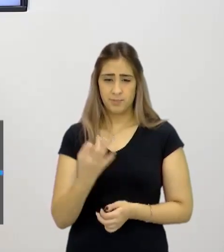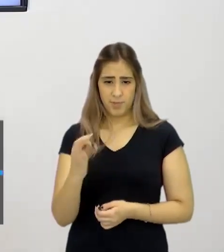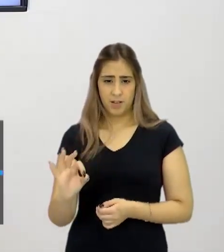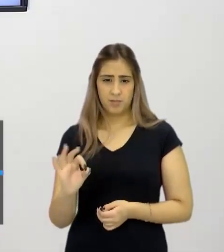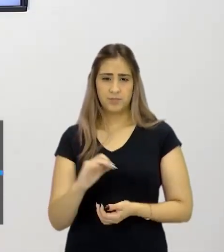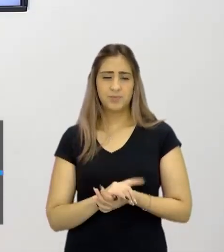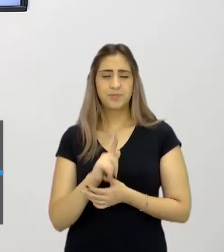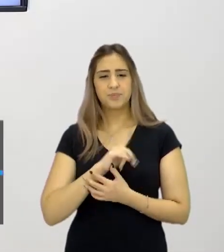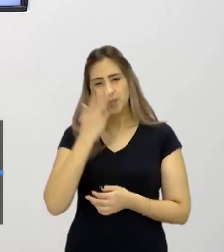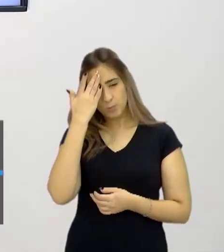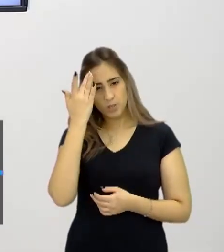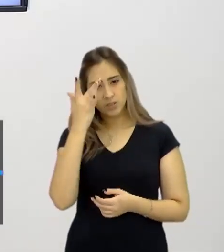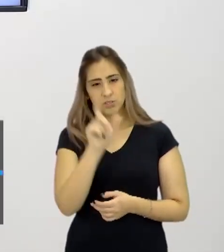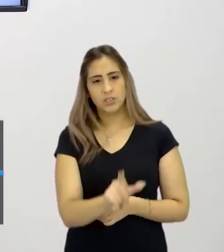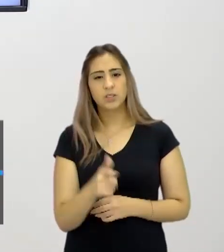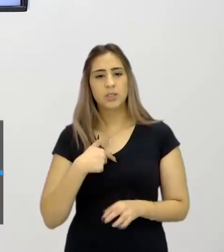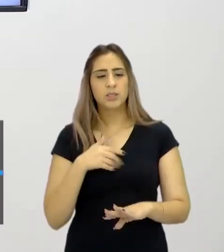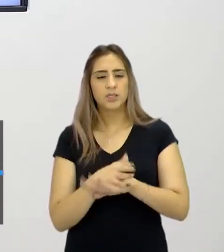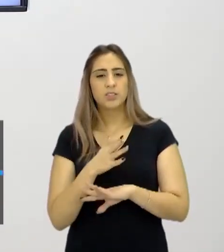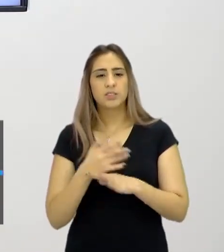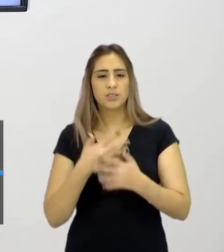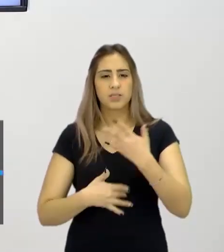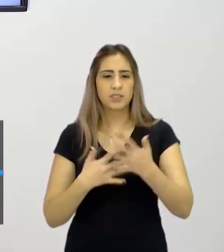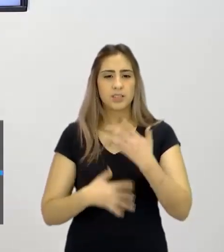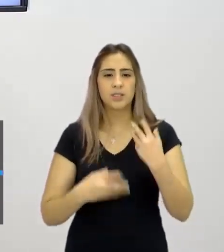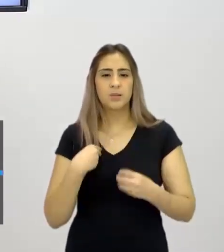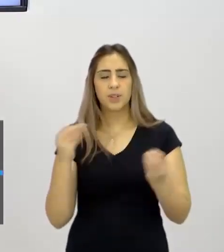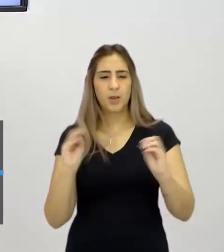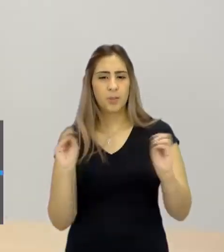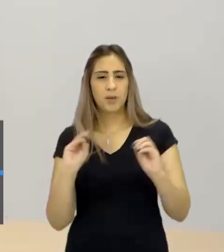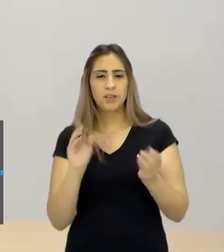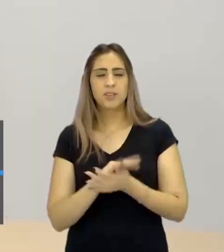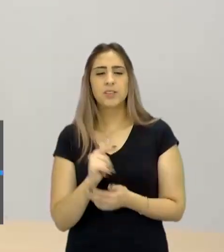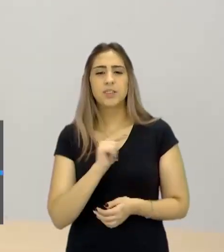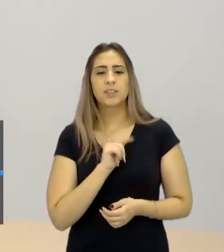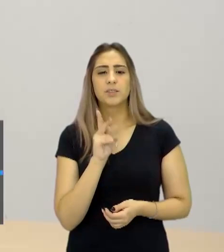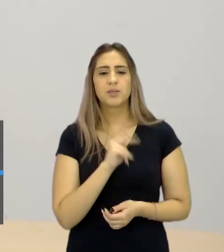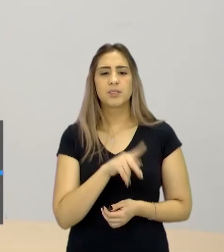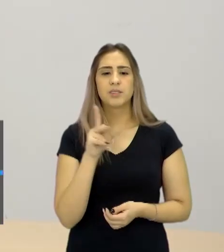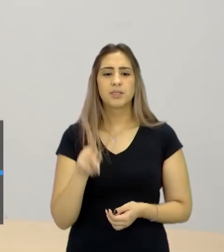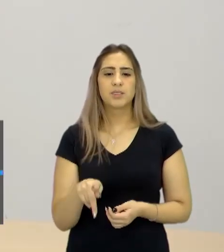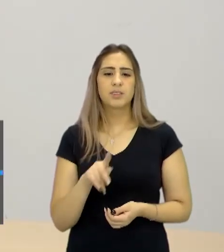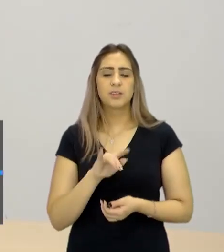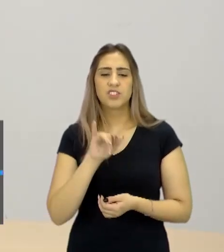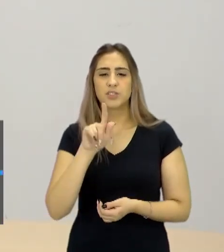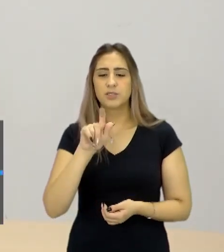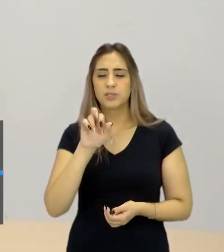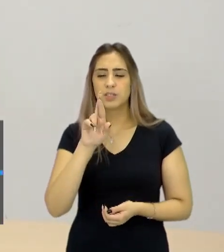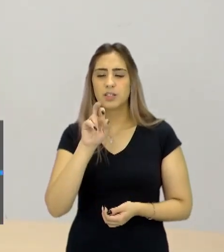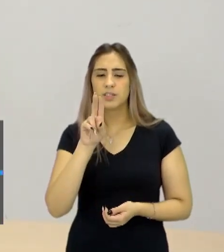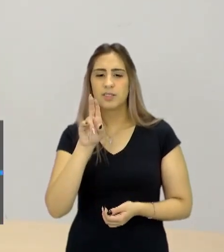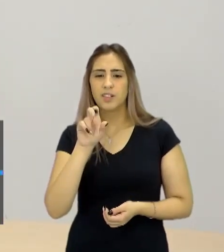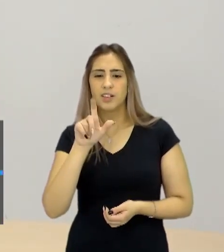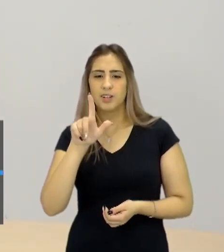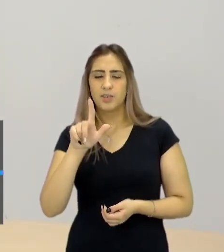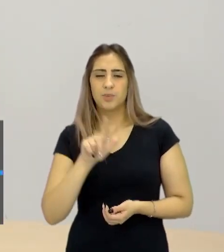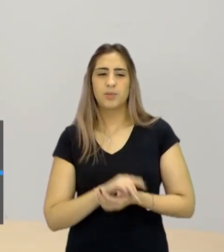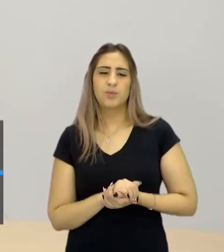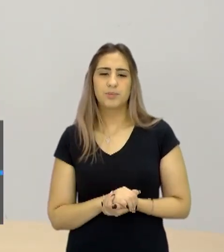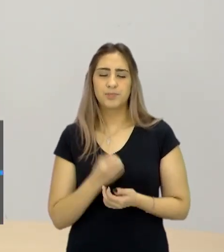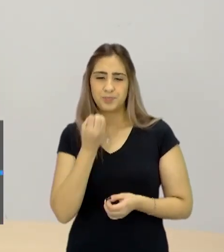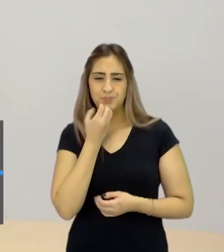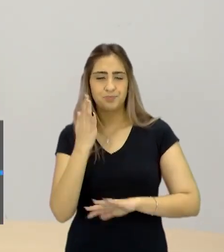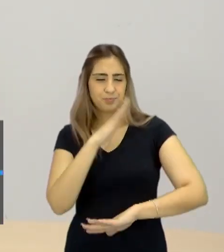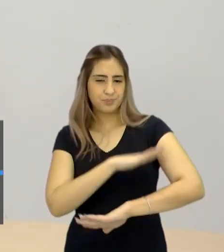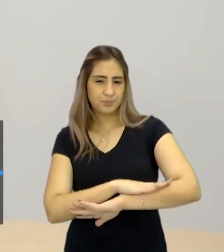Tem muita gente participando aí no chat, quer mandar um beijo? Aqui nós temos o professor Gerval Gomes, né, que mandou boa